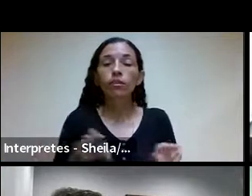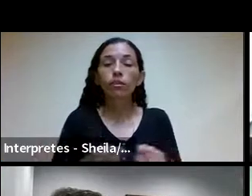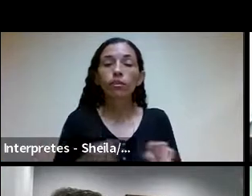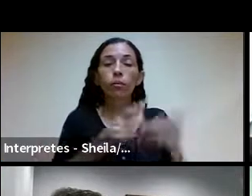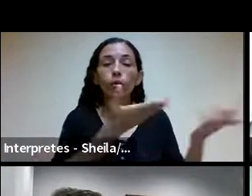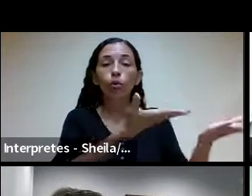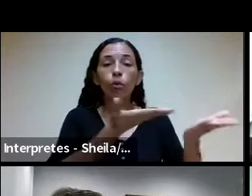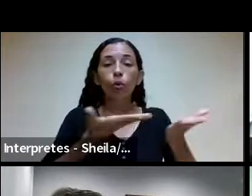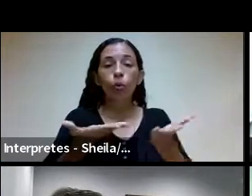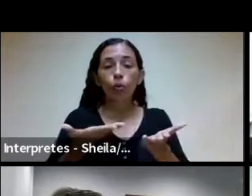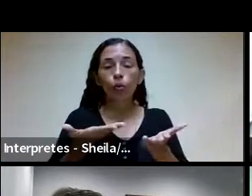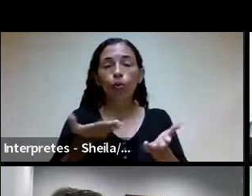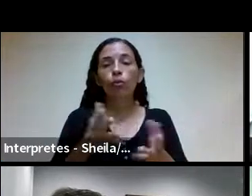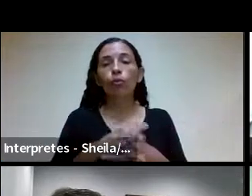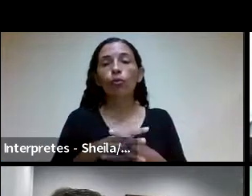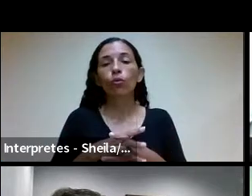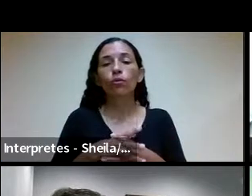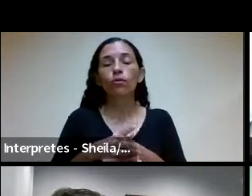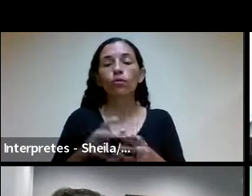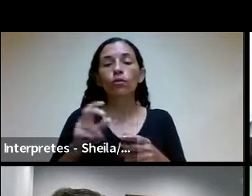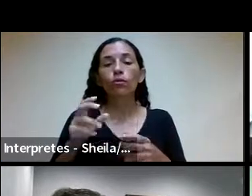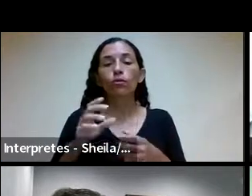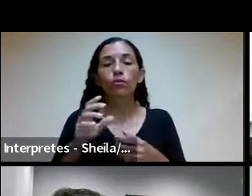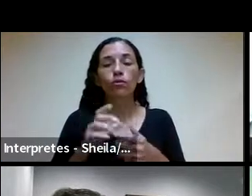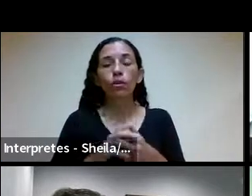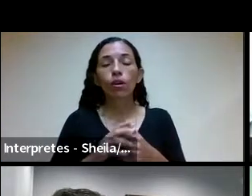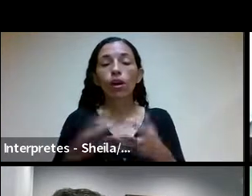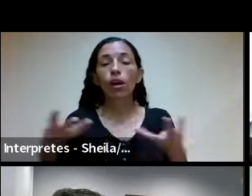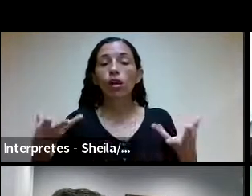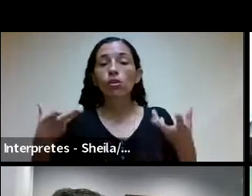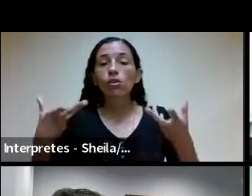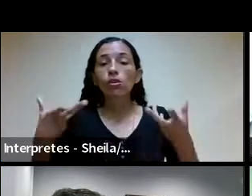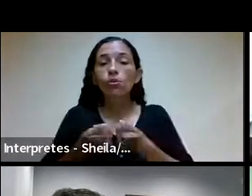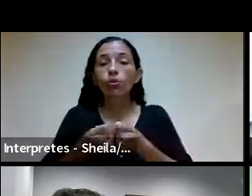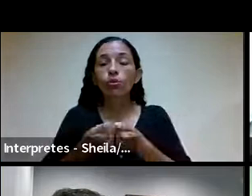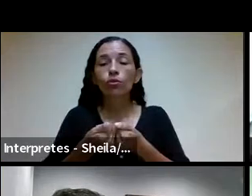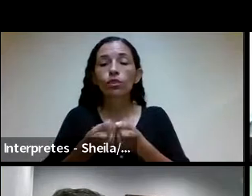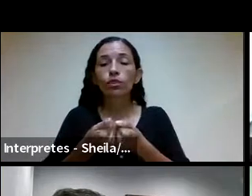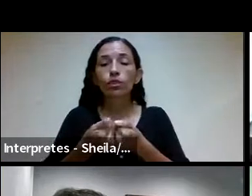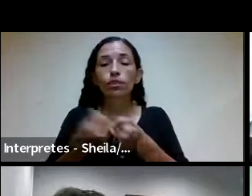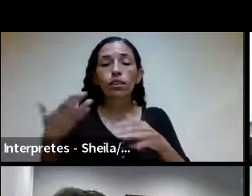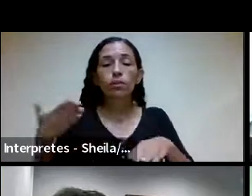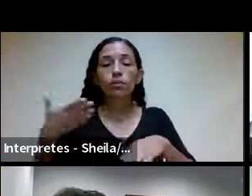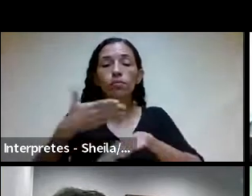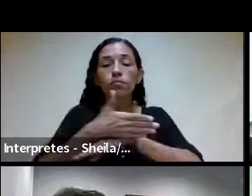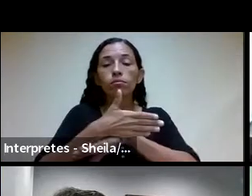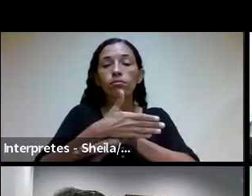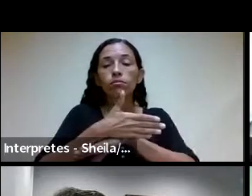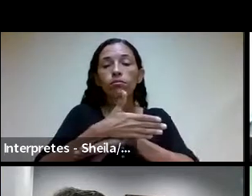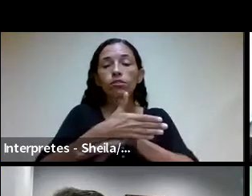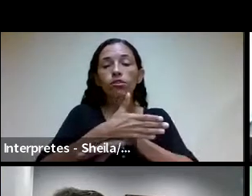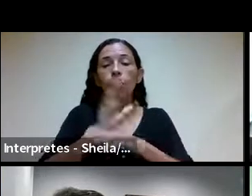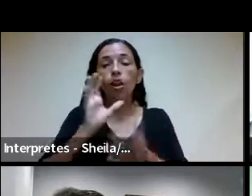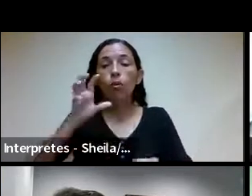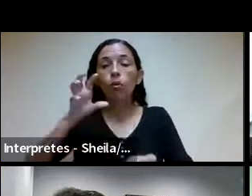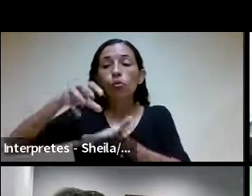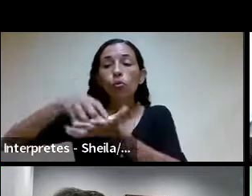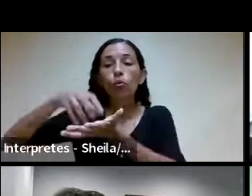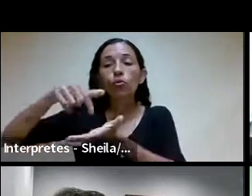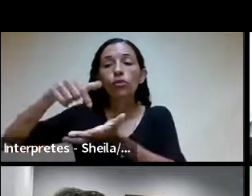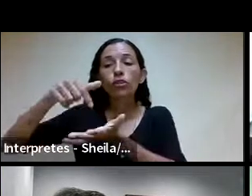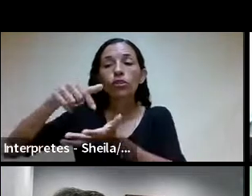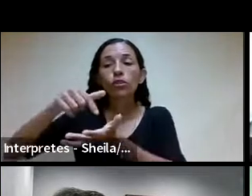integrantes desse tribunal regional para comparecer ao Centro de Operações da Justiça Eleitoral, às